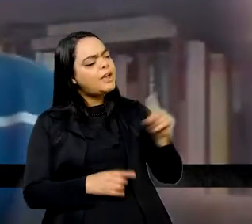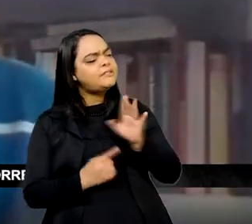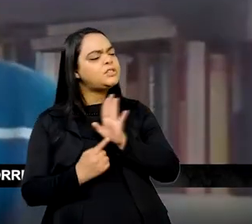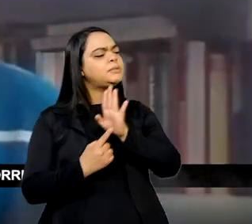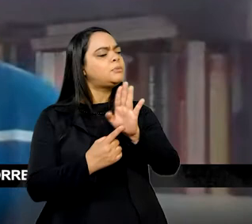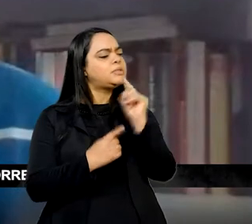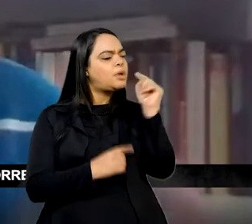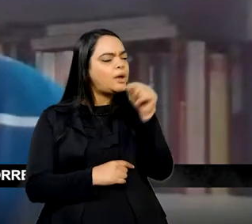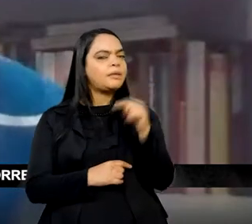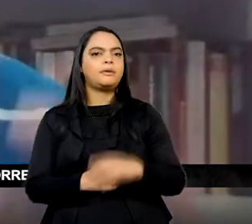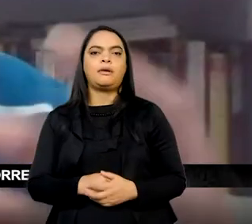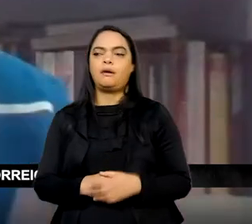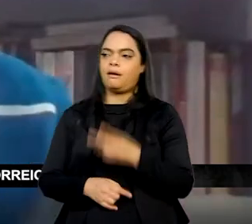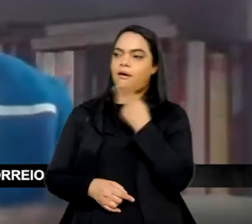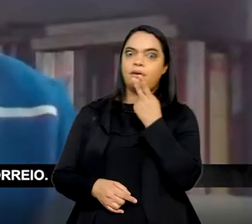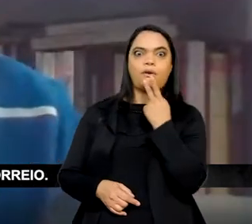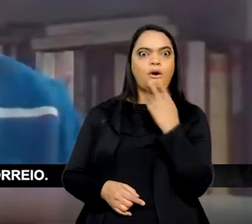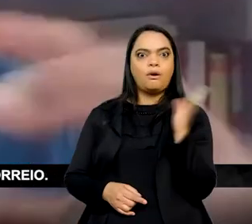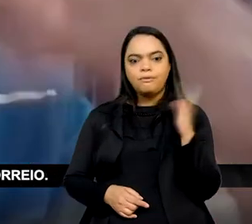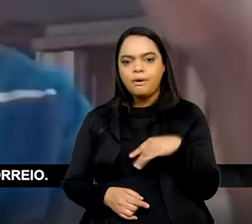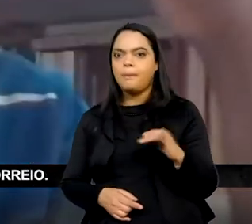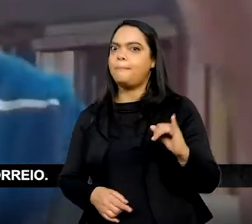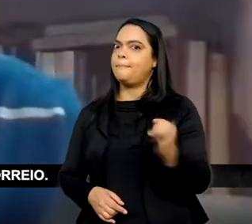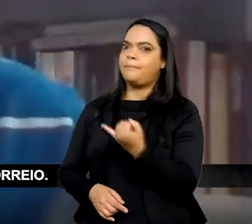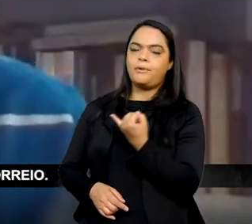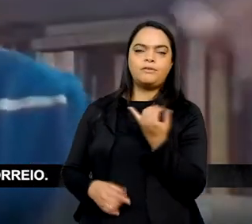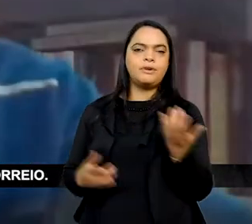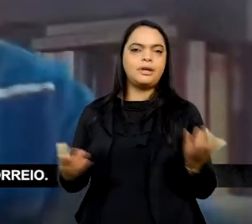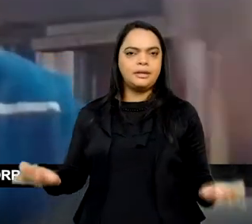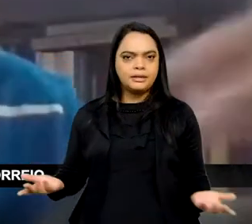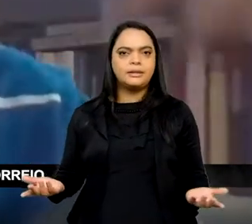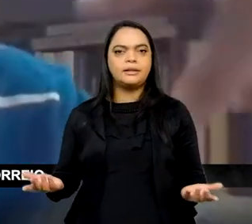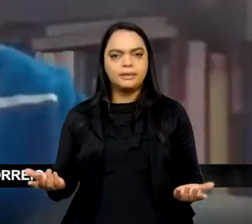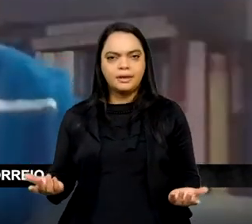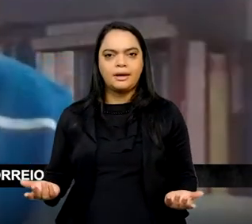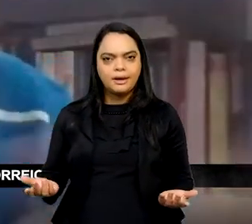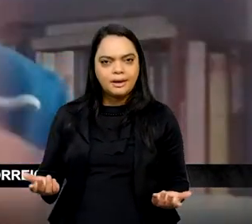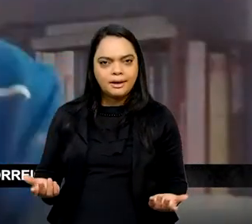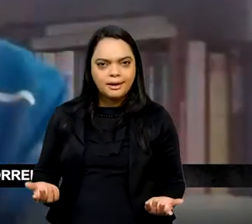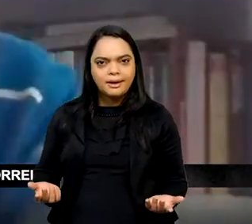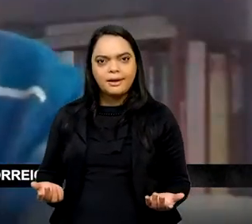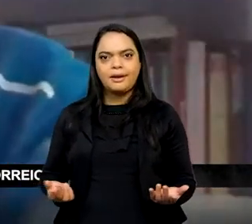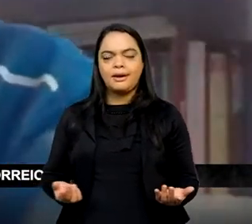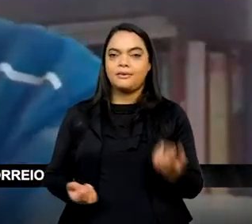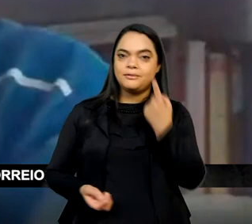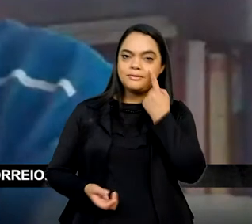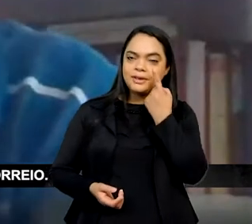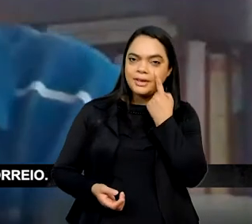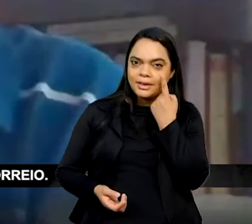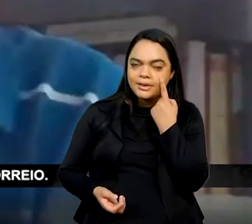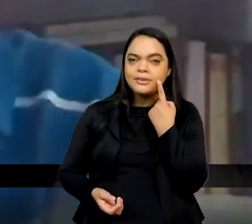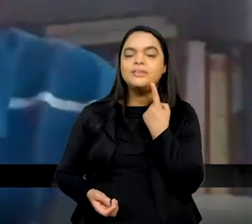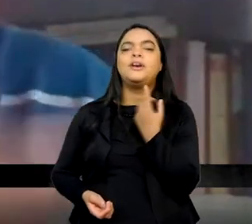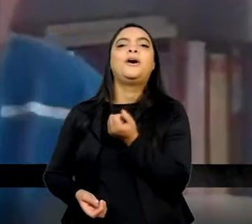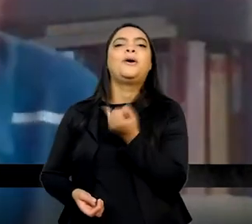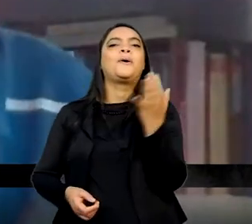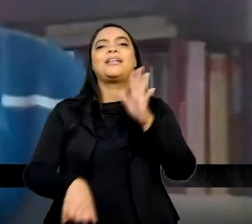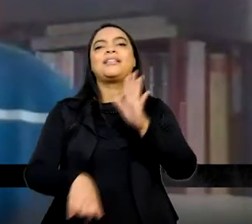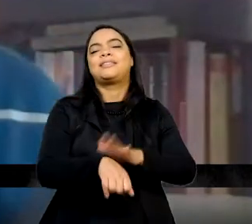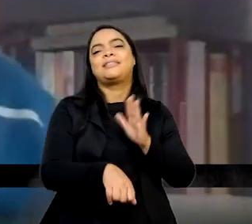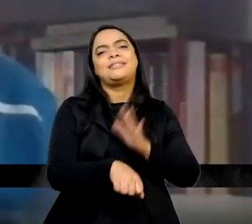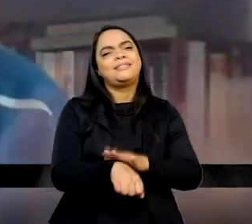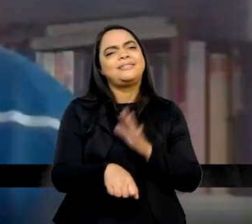vamos pegar as fotografias, que na época era da máquina Love, imagine quanto tempo aquela que ia por correio, era